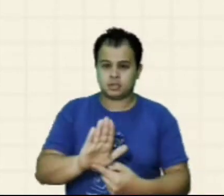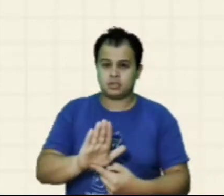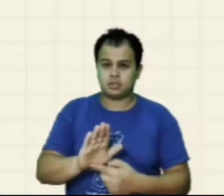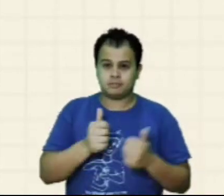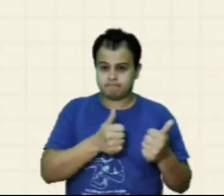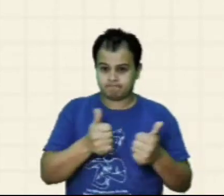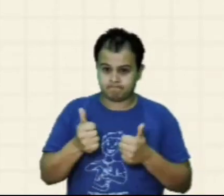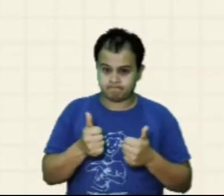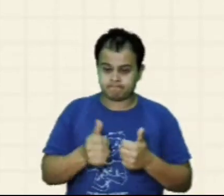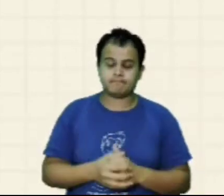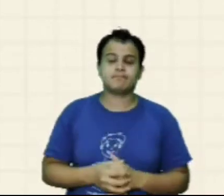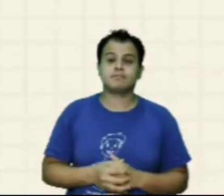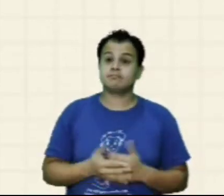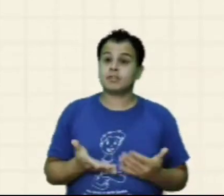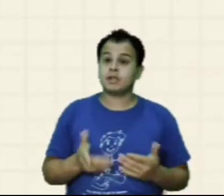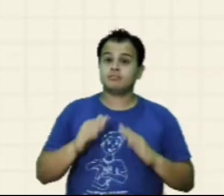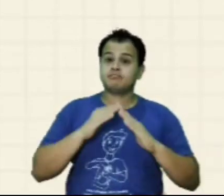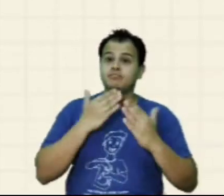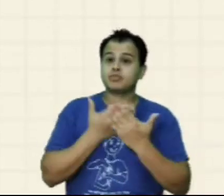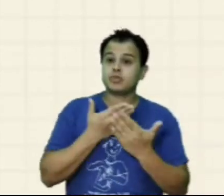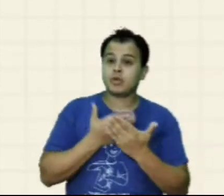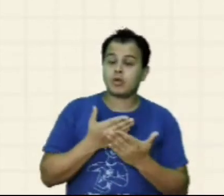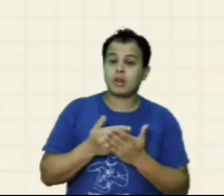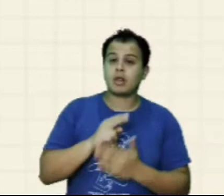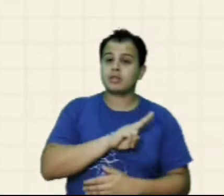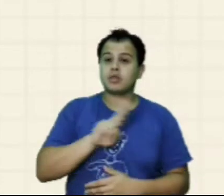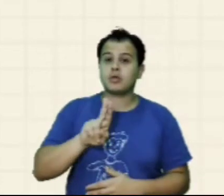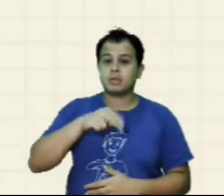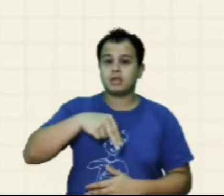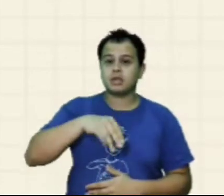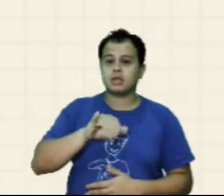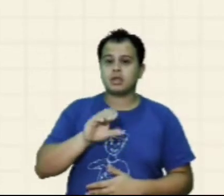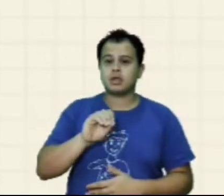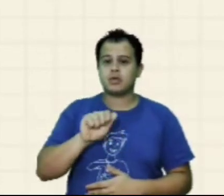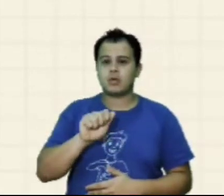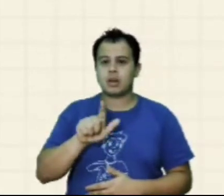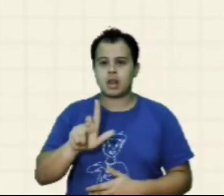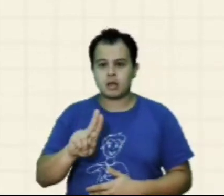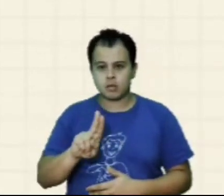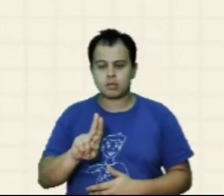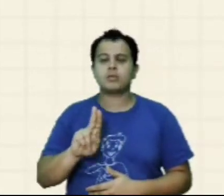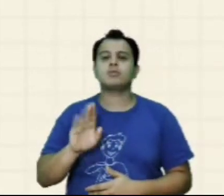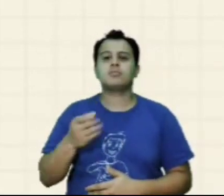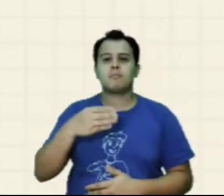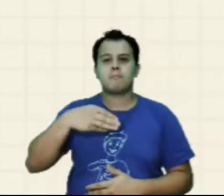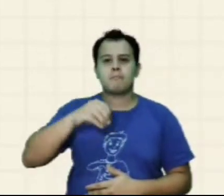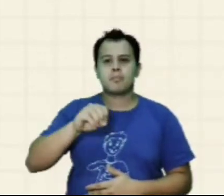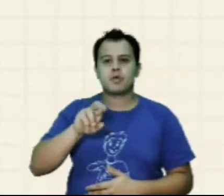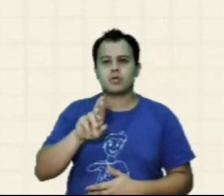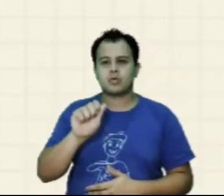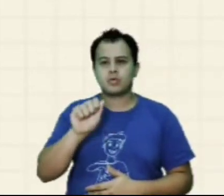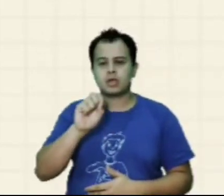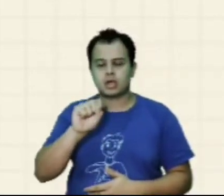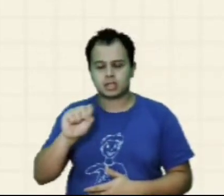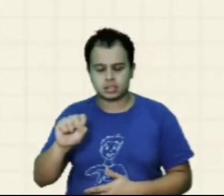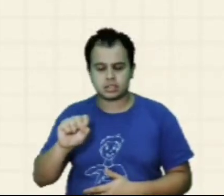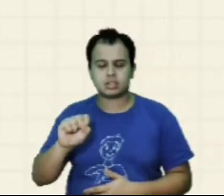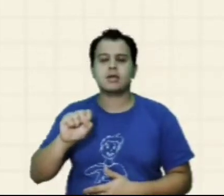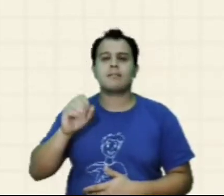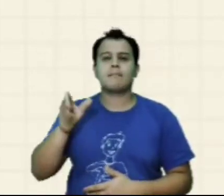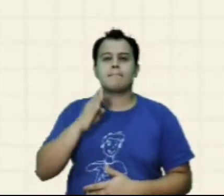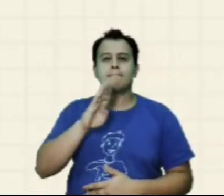foram matriculados. Então, nossa escola é MEF Professor Nicolau Moraes Barros, que fica ali na Vila Pires. Hoje a gente está